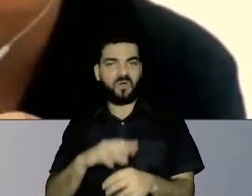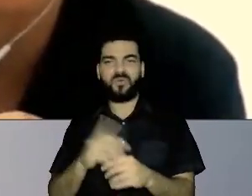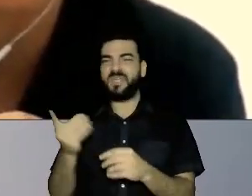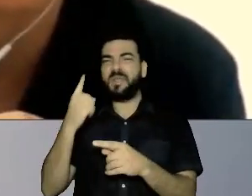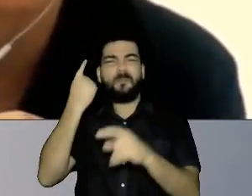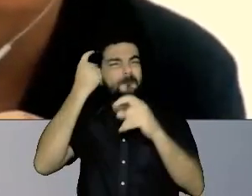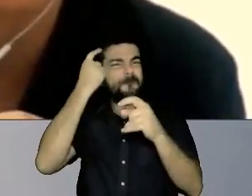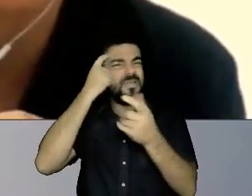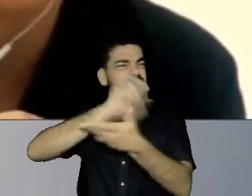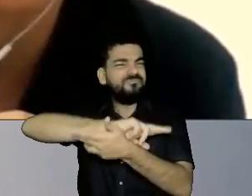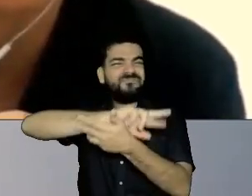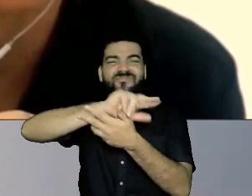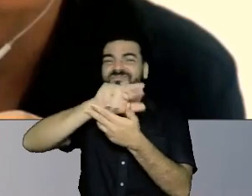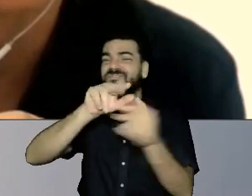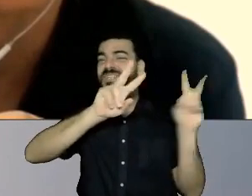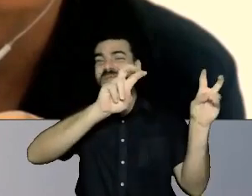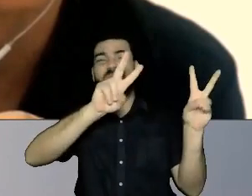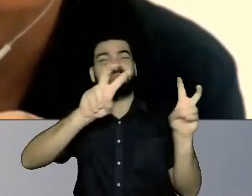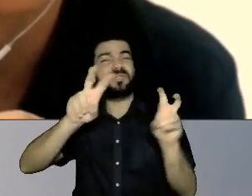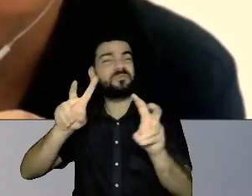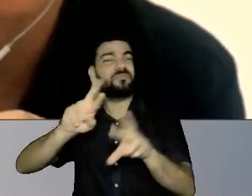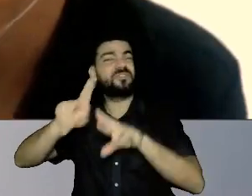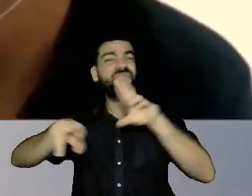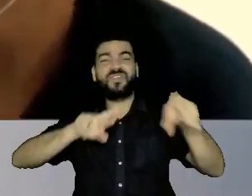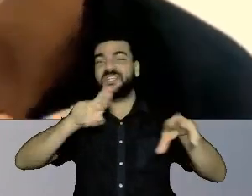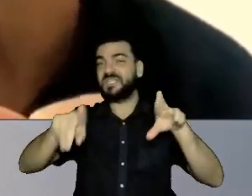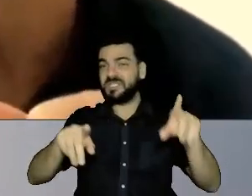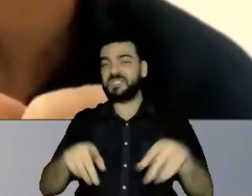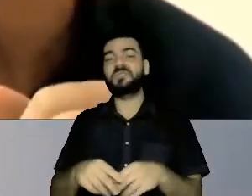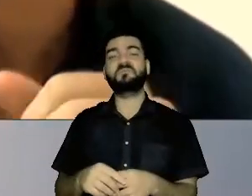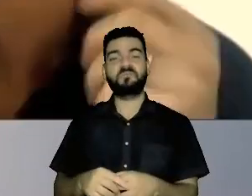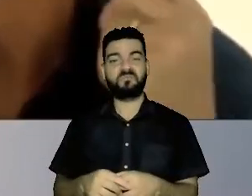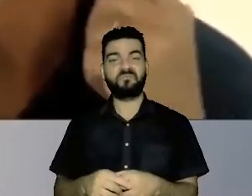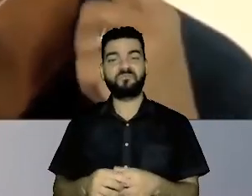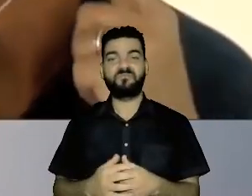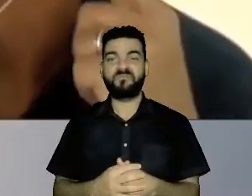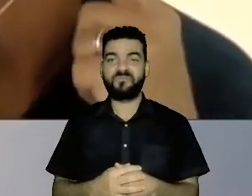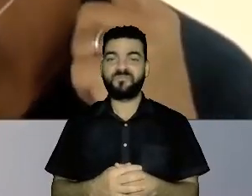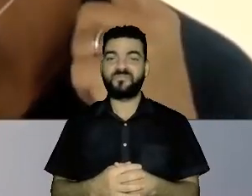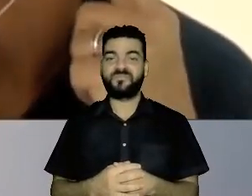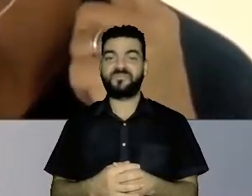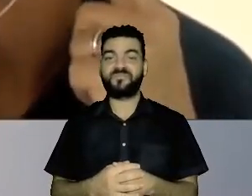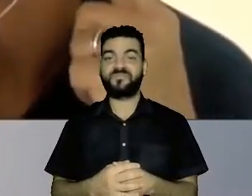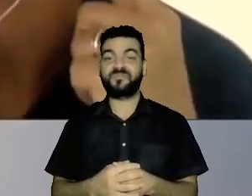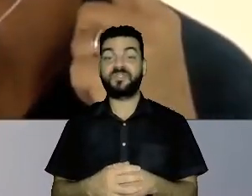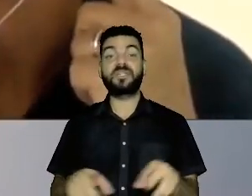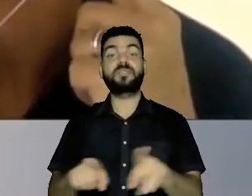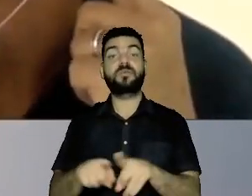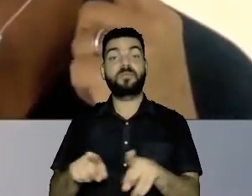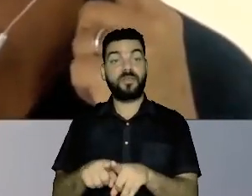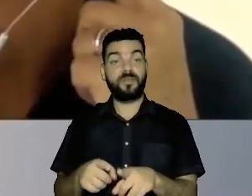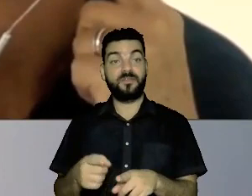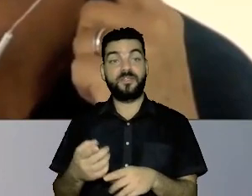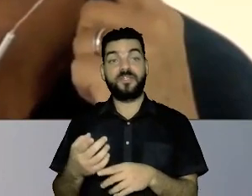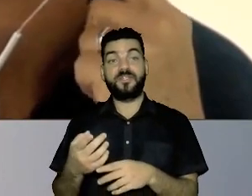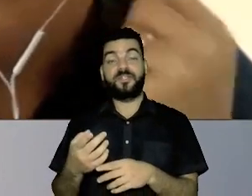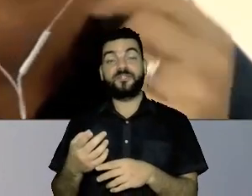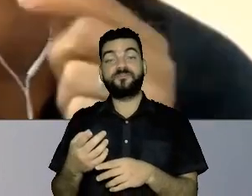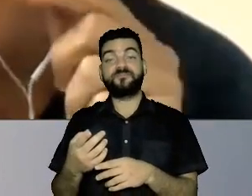das mais variadas esferas do conhecimento para nós. E aproveito também